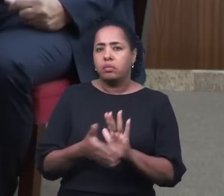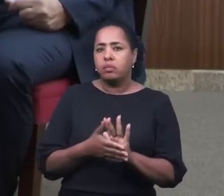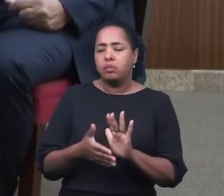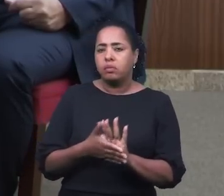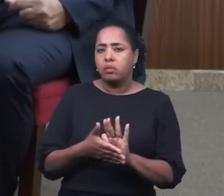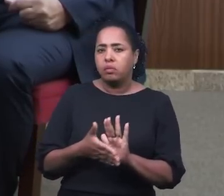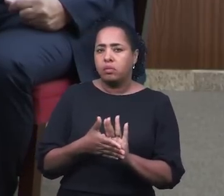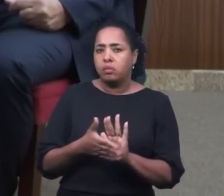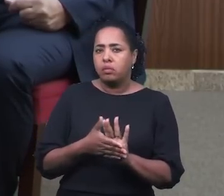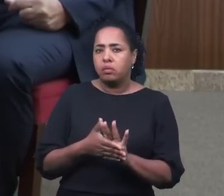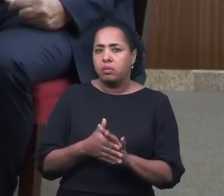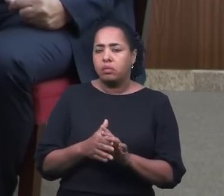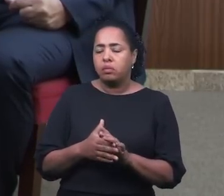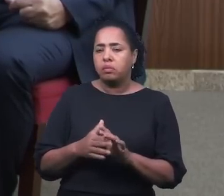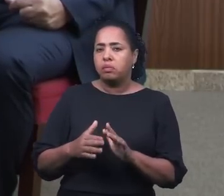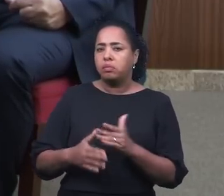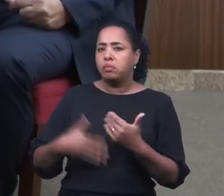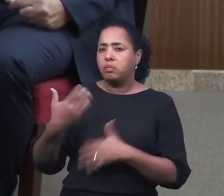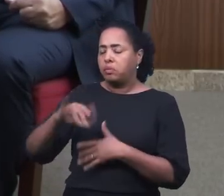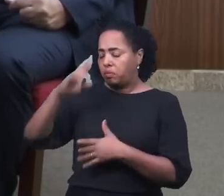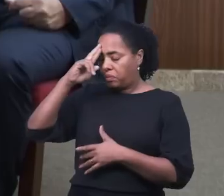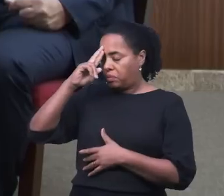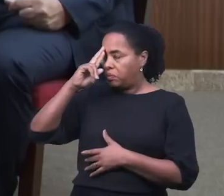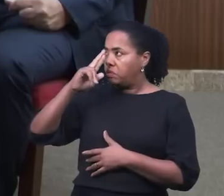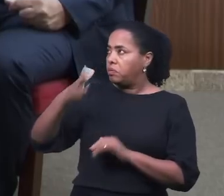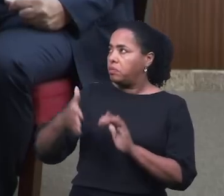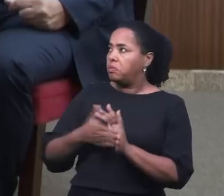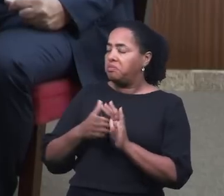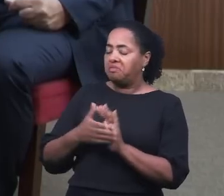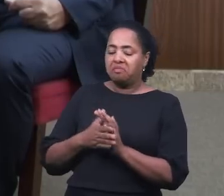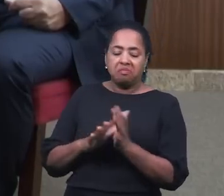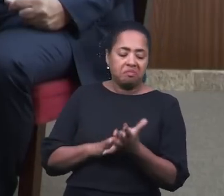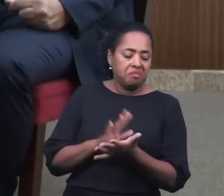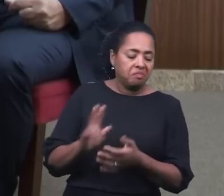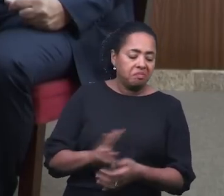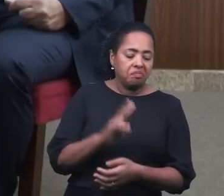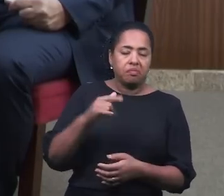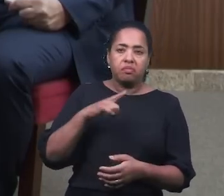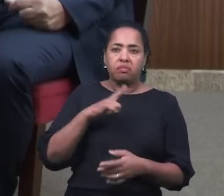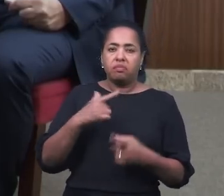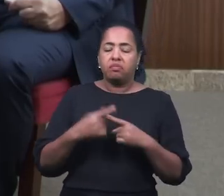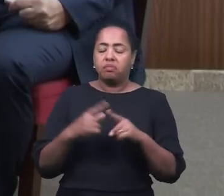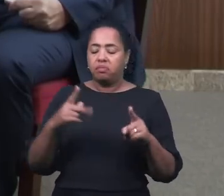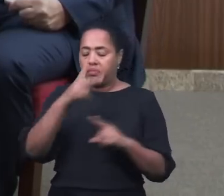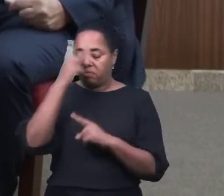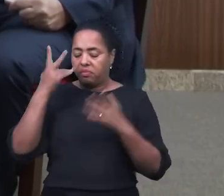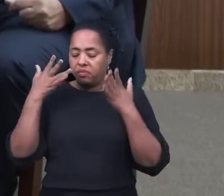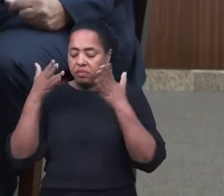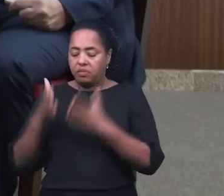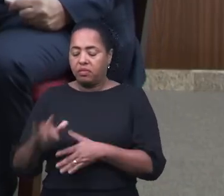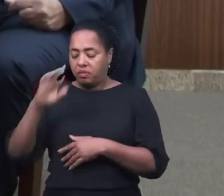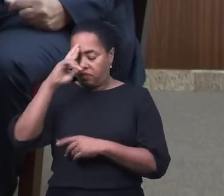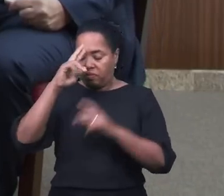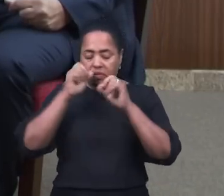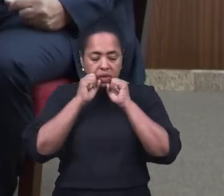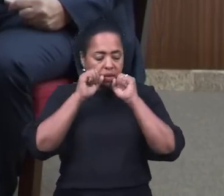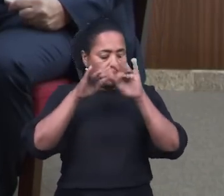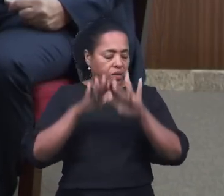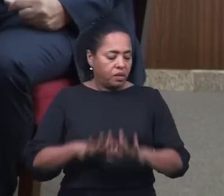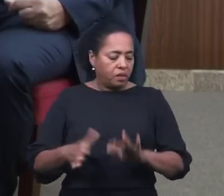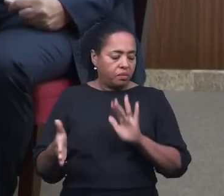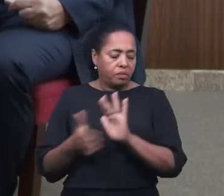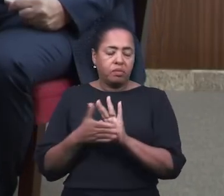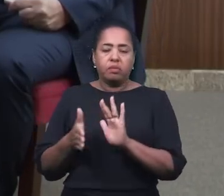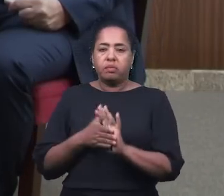da dimensão do projeto de Deus, não é nada, não é? Mas aquele que é fiel, o Senhor abençoa